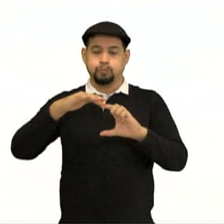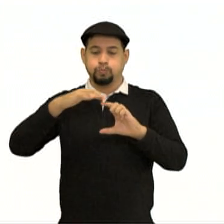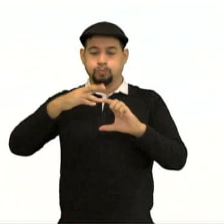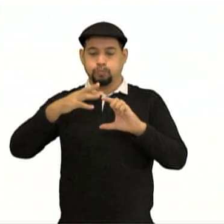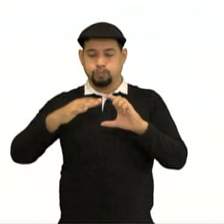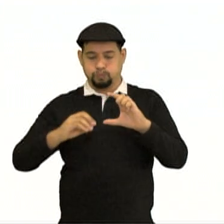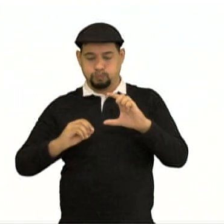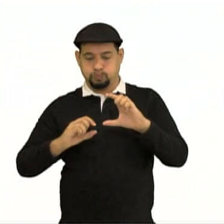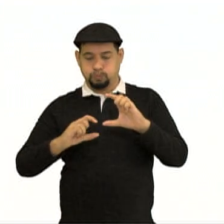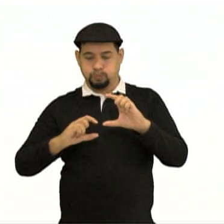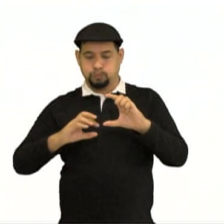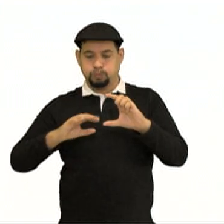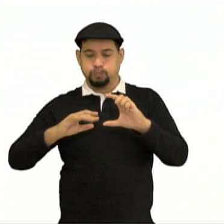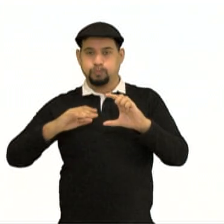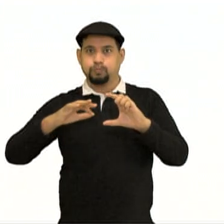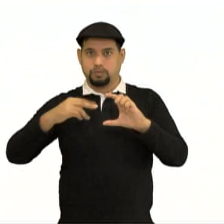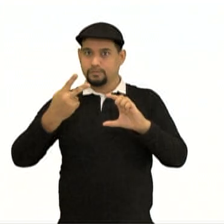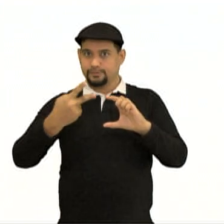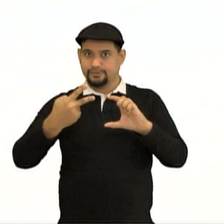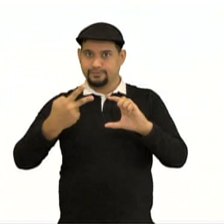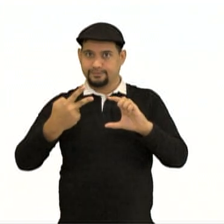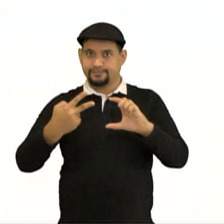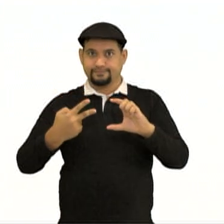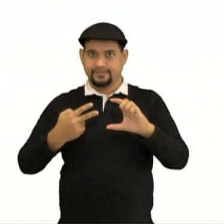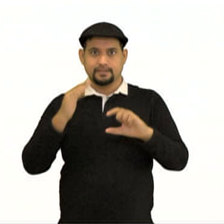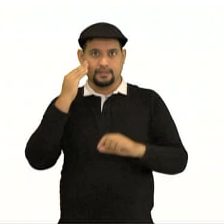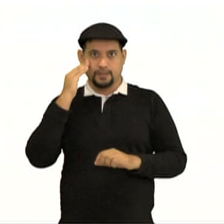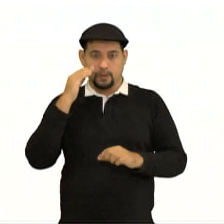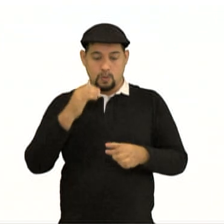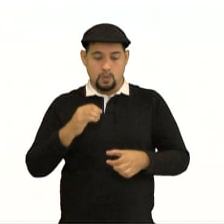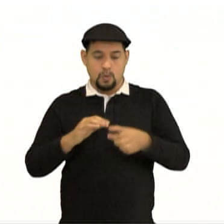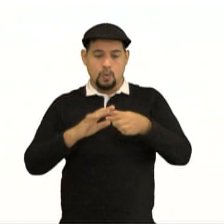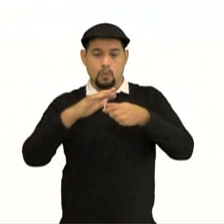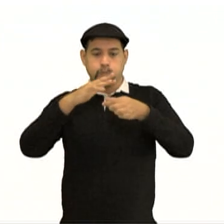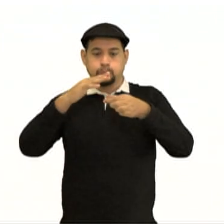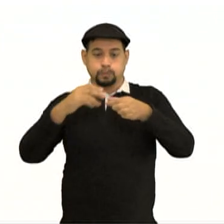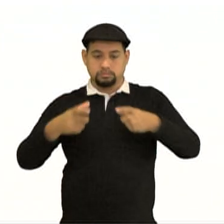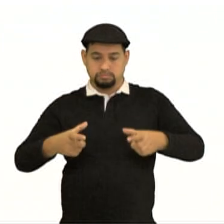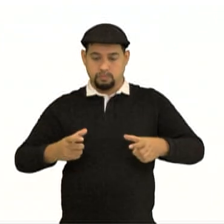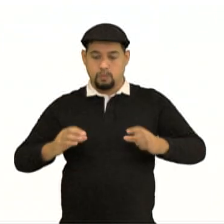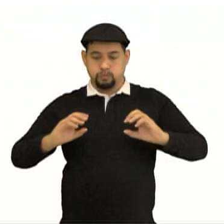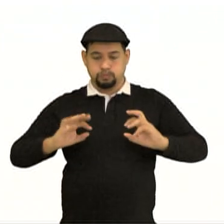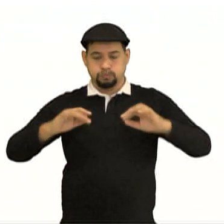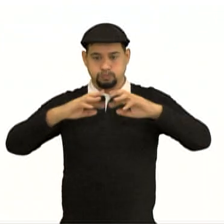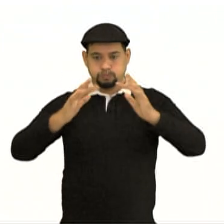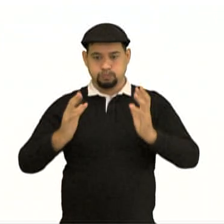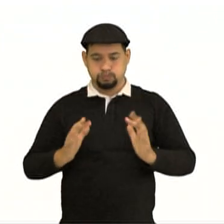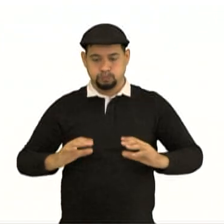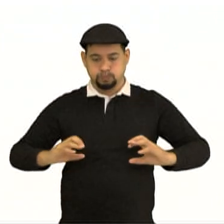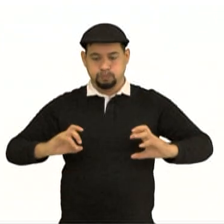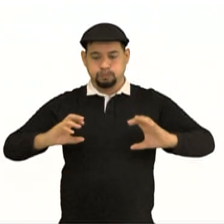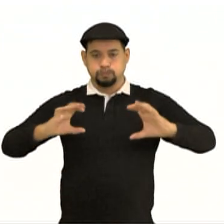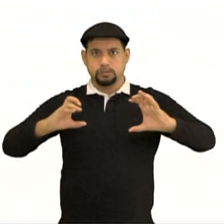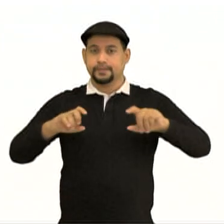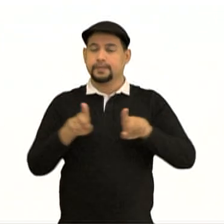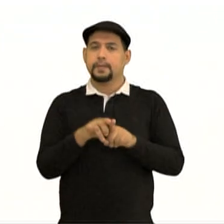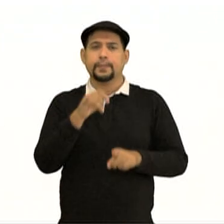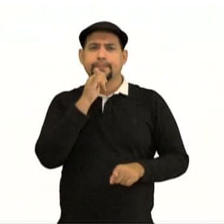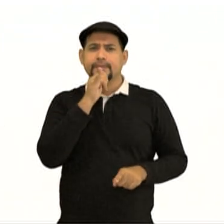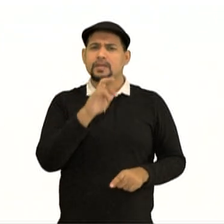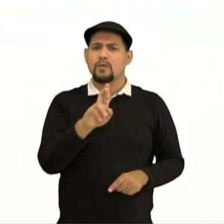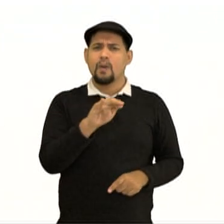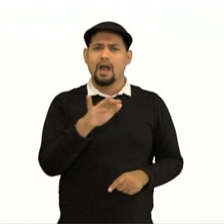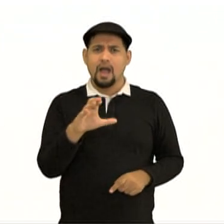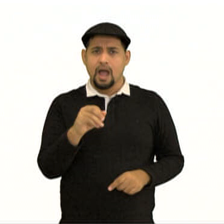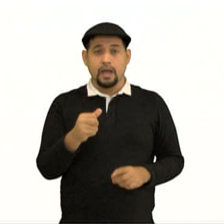o segundo cilindro, que é o cilindro de fora. Tranquilo? Continuando. Se o raio do primeiro